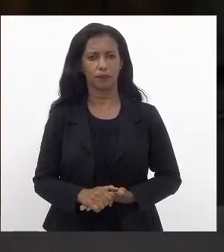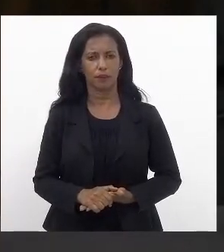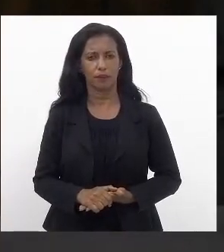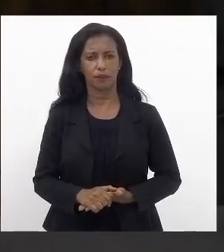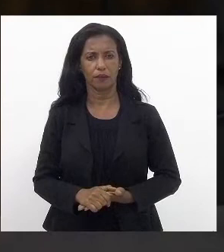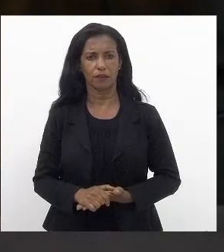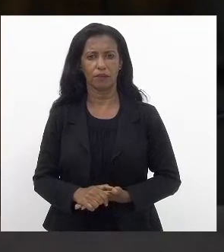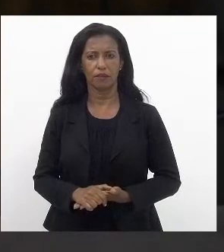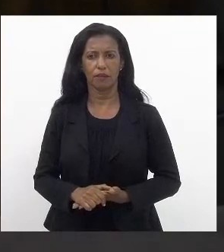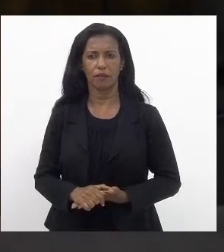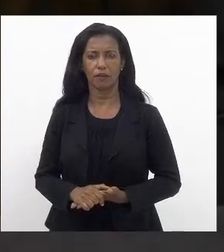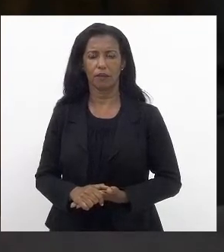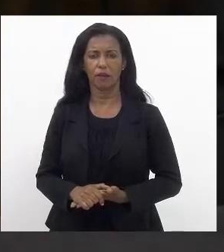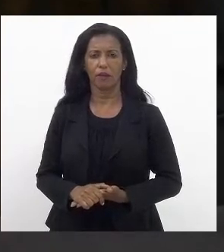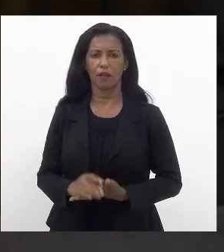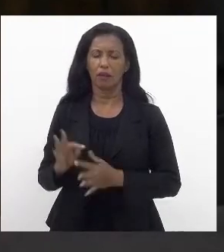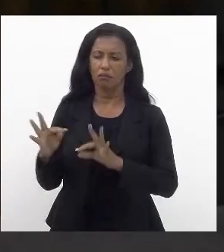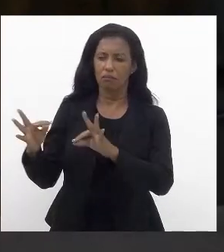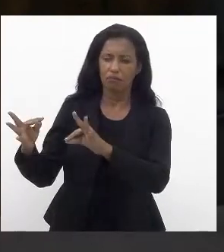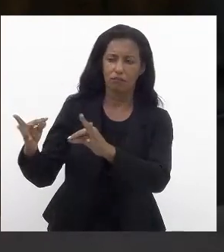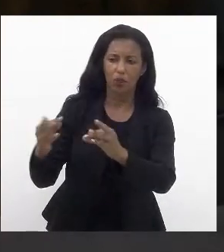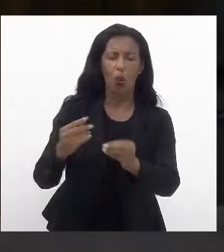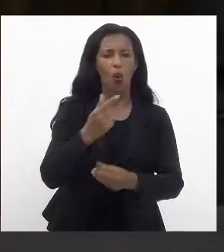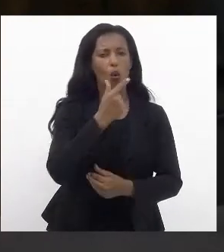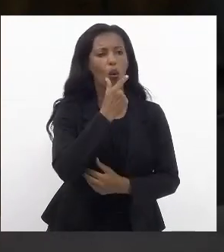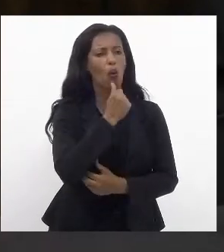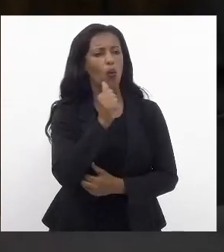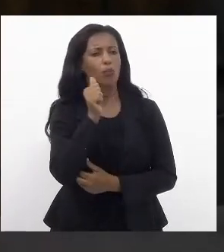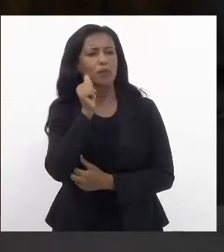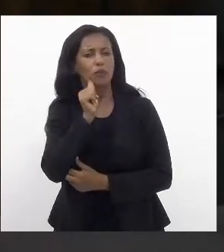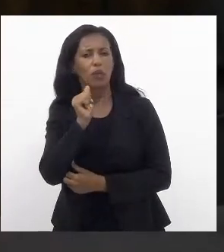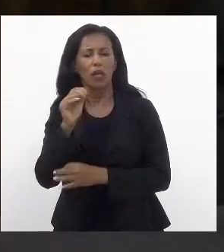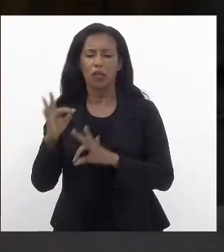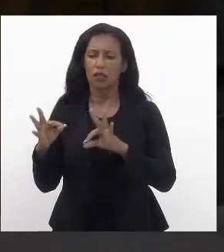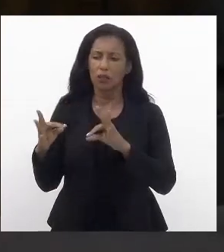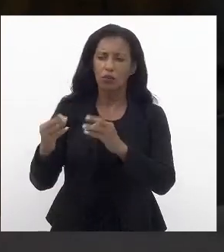os homens e as mulheres, a todos.